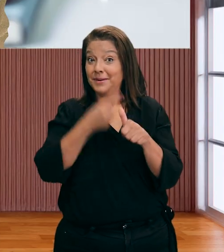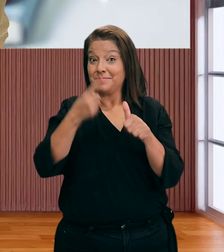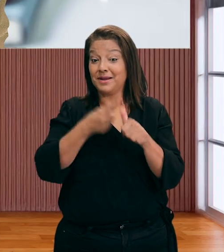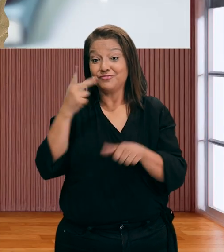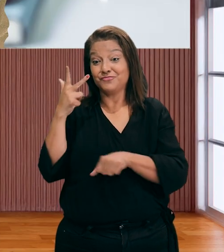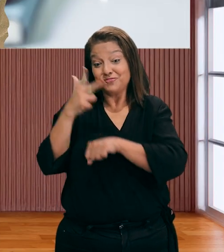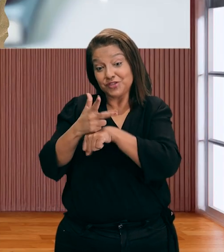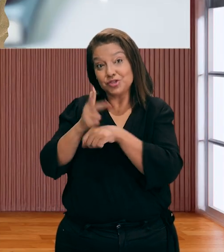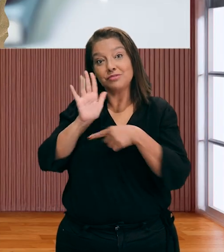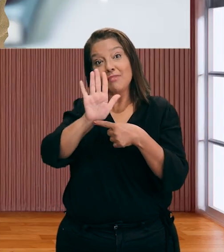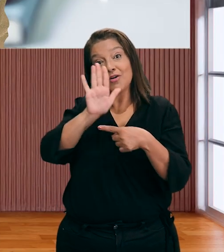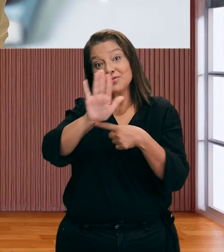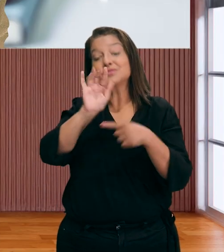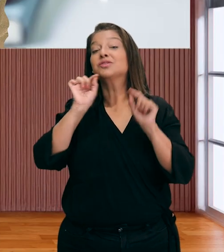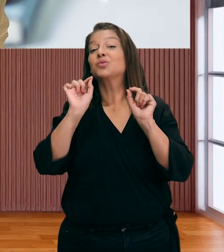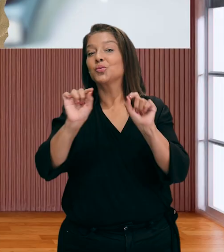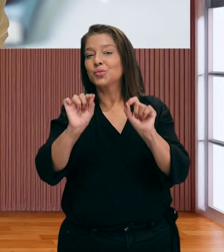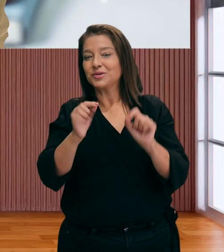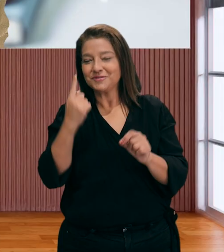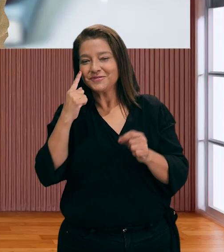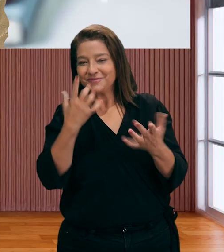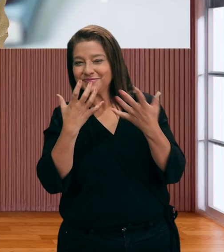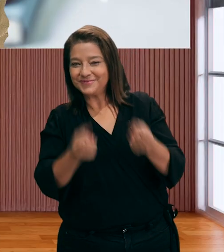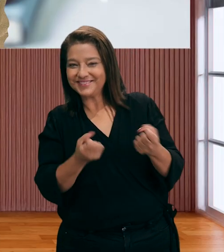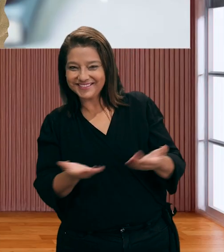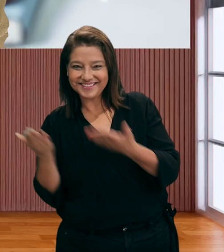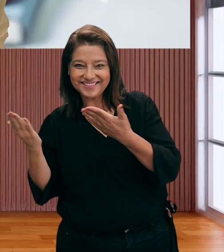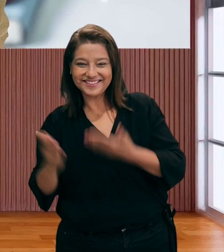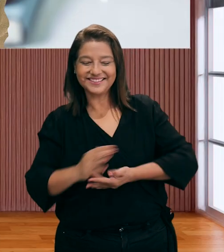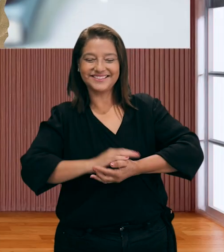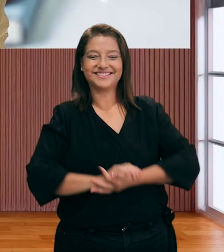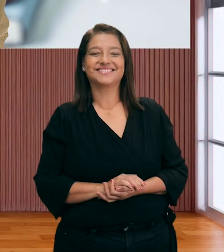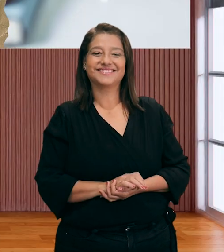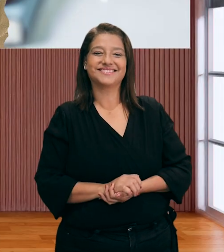videoaula vai falar. Bora conferir?